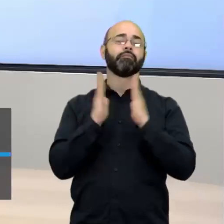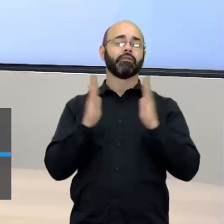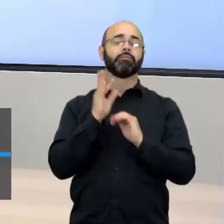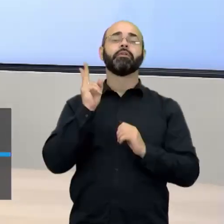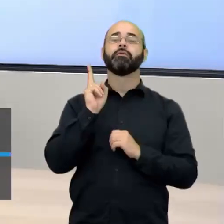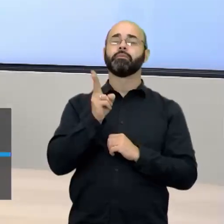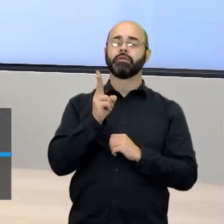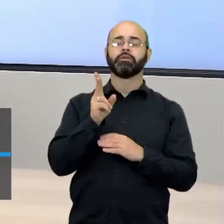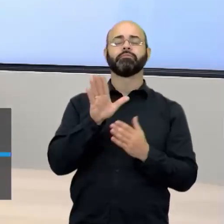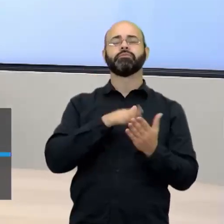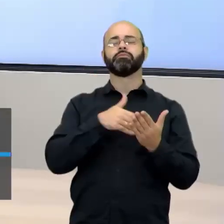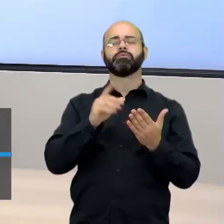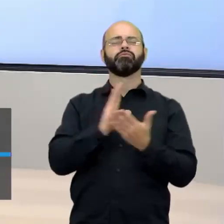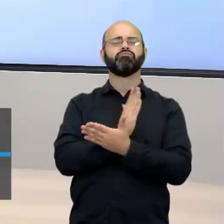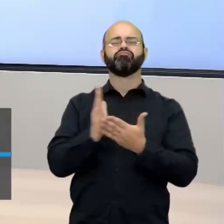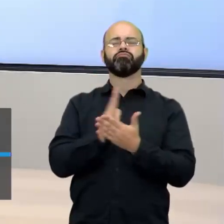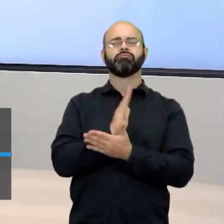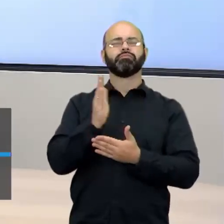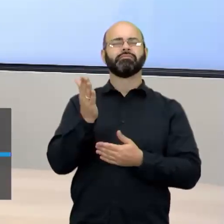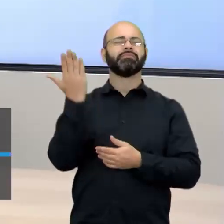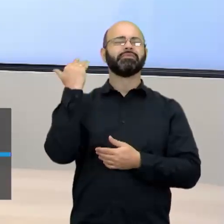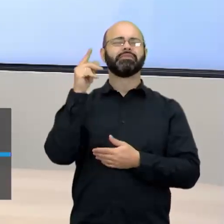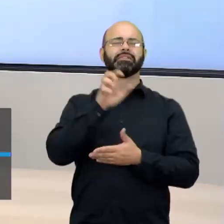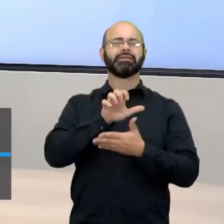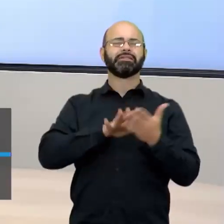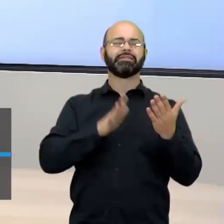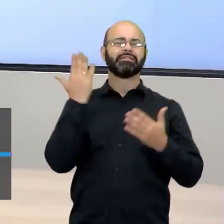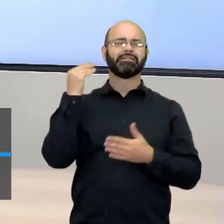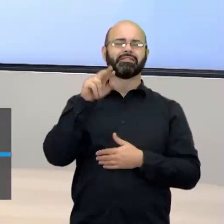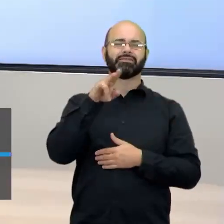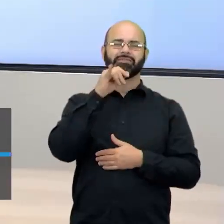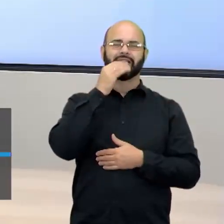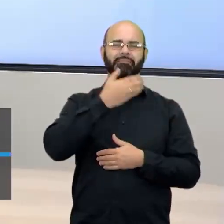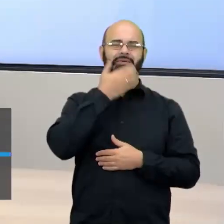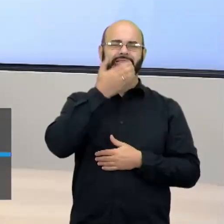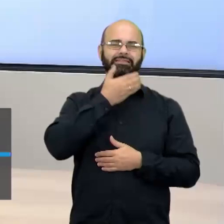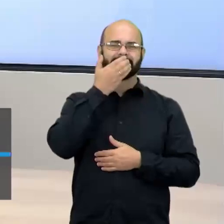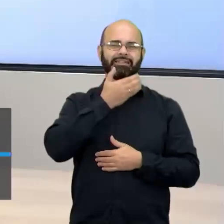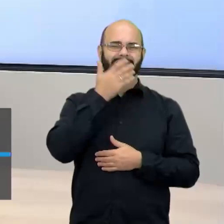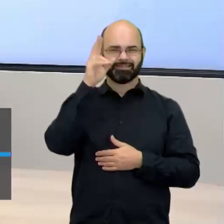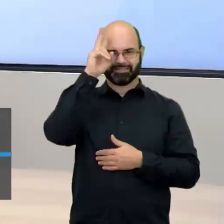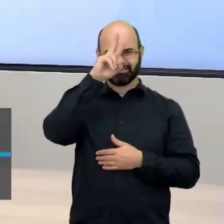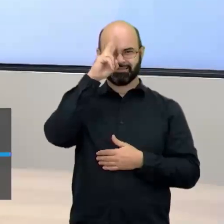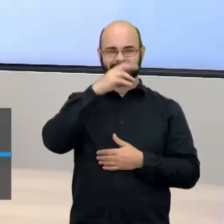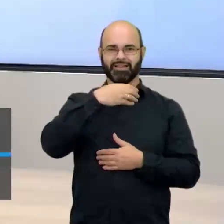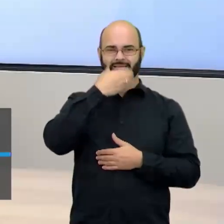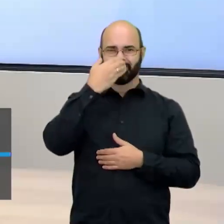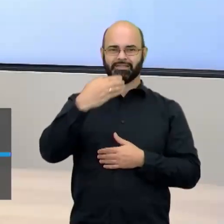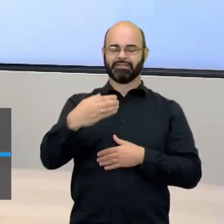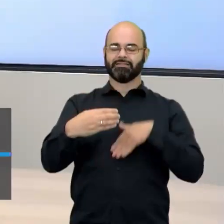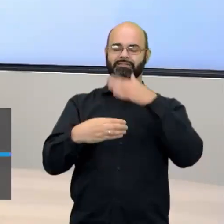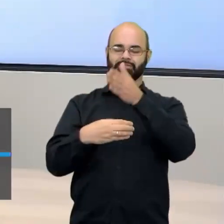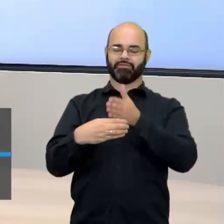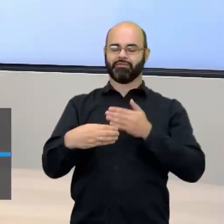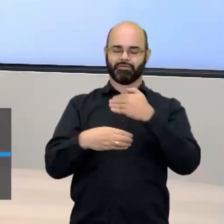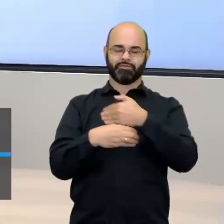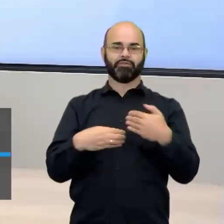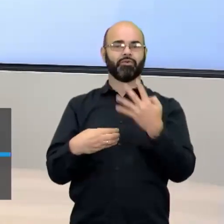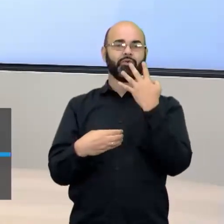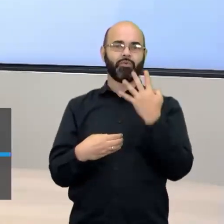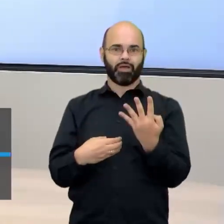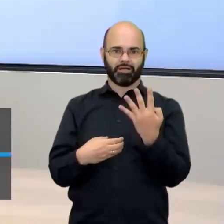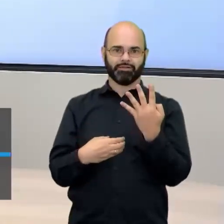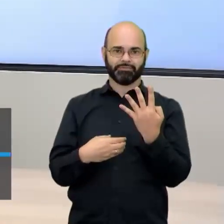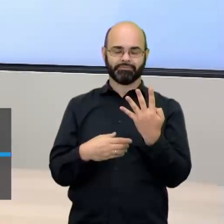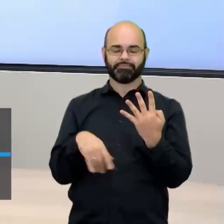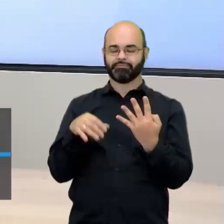só dividiu diferente. É que nem aquele exercício da maçã, né? Que o Tony pegou uma maçã inteira e dividiu em 4 partes e deu uma